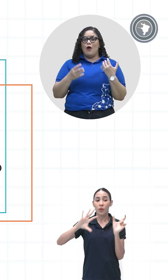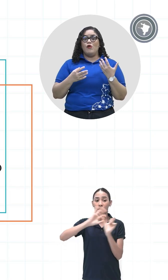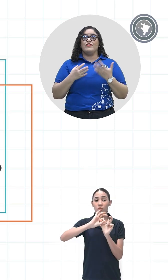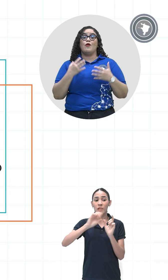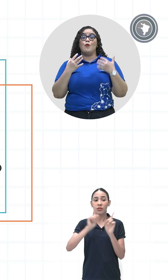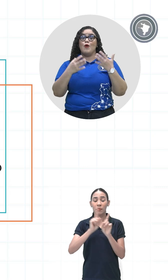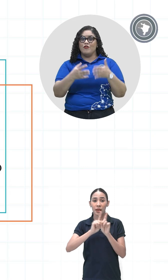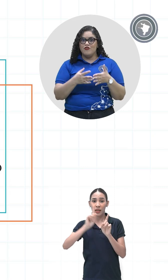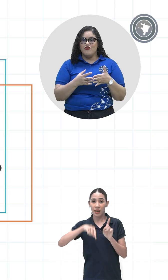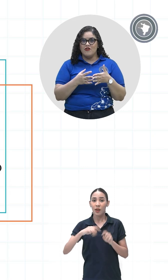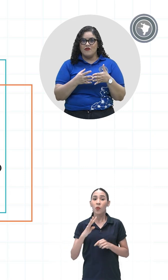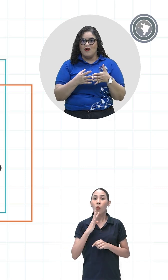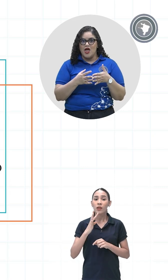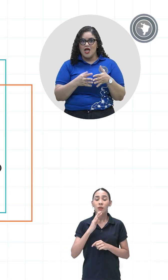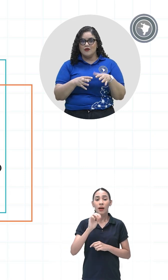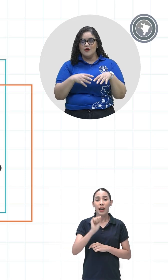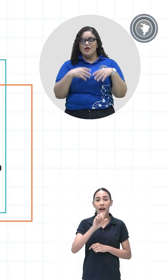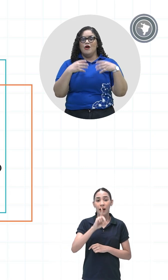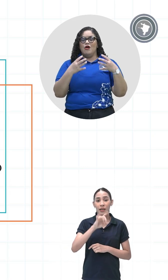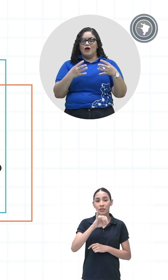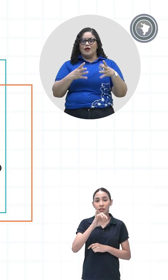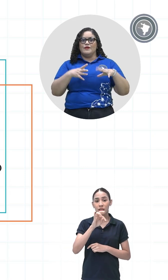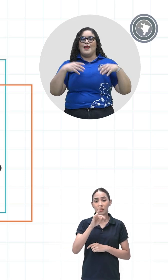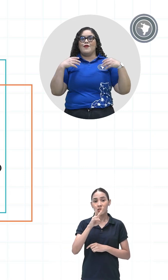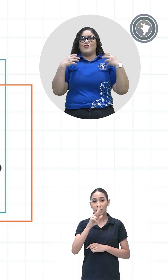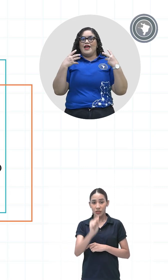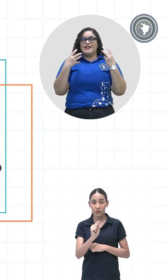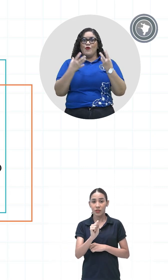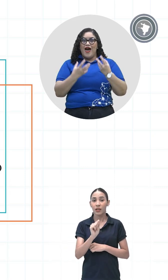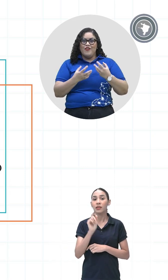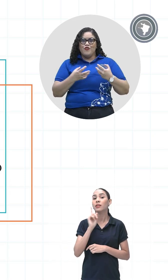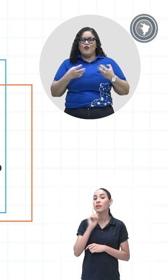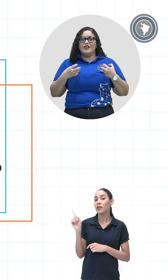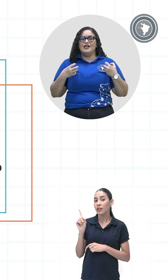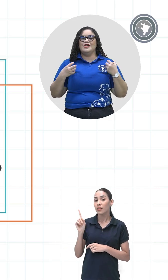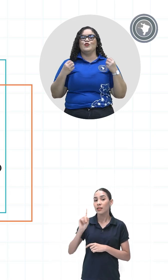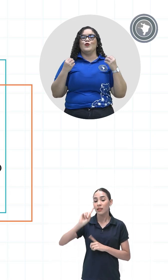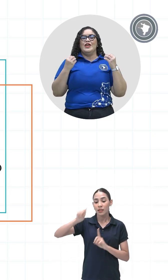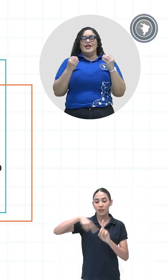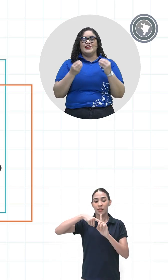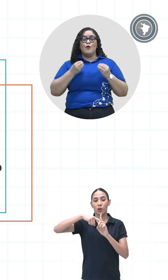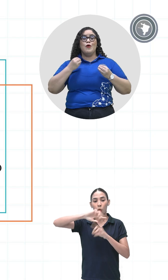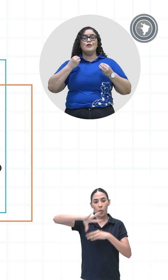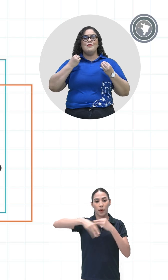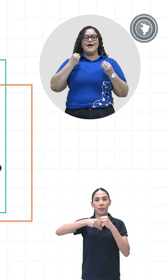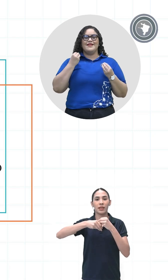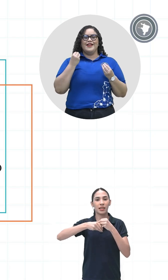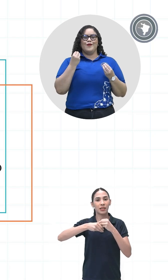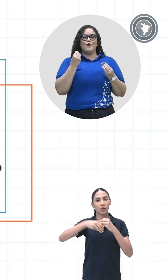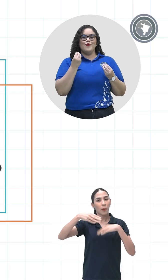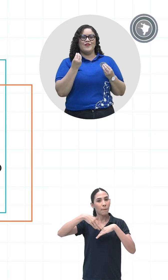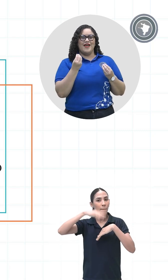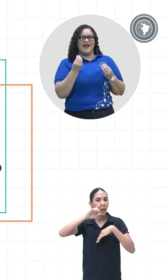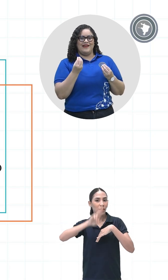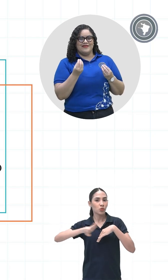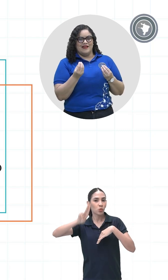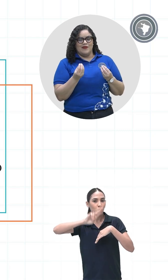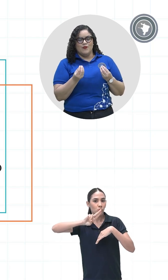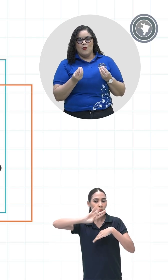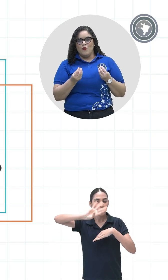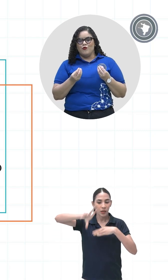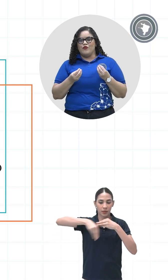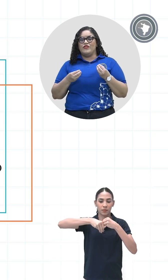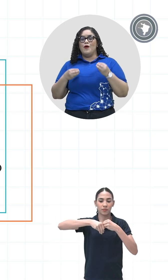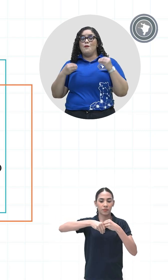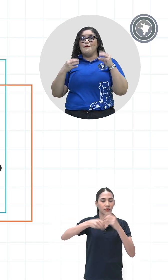ela é conhecida como aditiva, correto? Ora, ela está, então, adicionando. Então, quanto mais ele usa